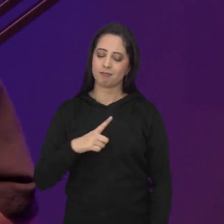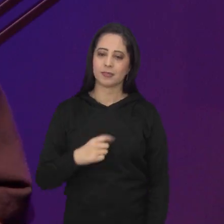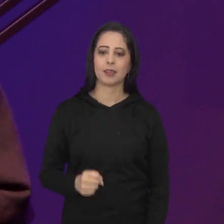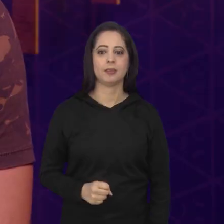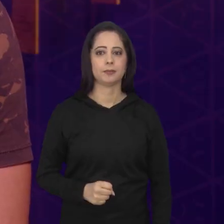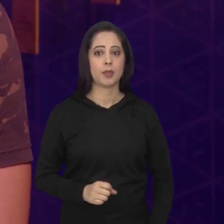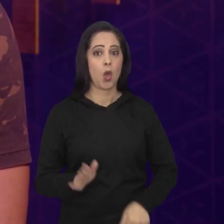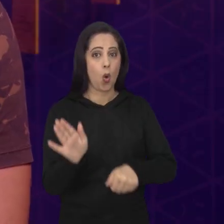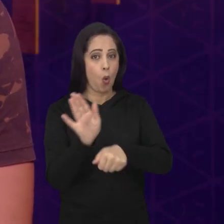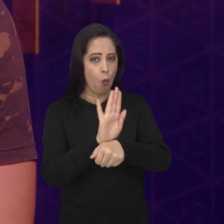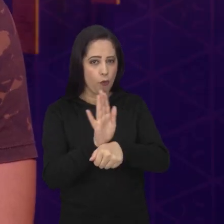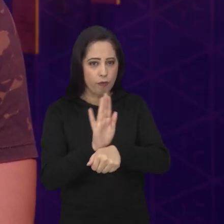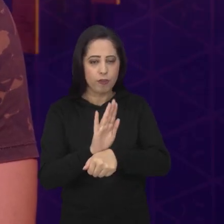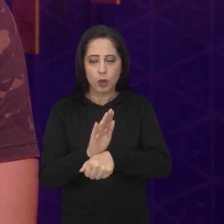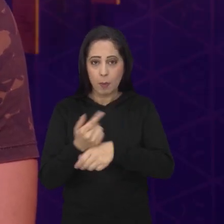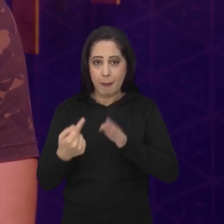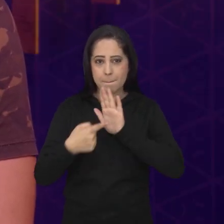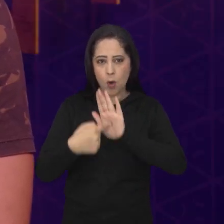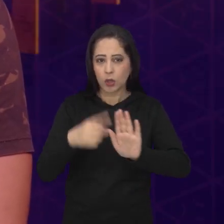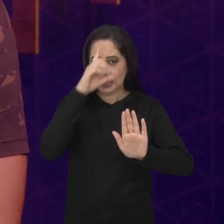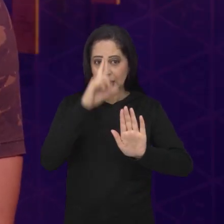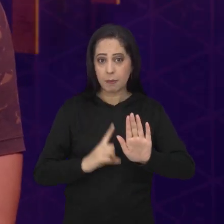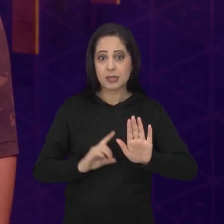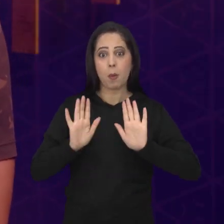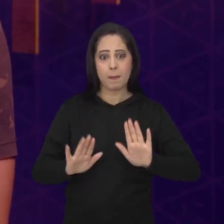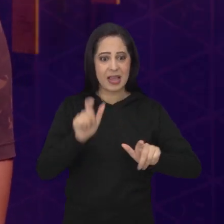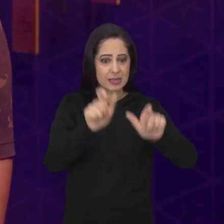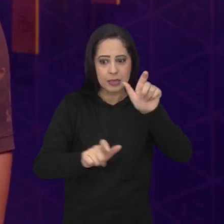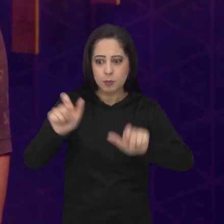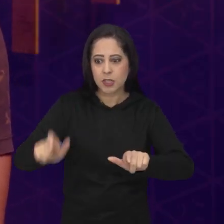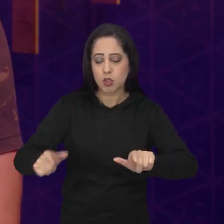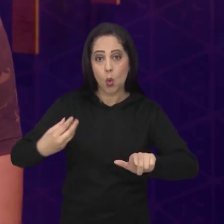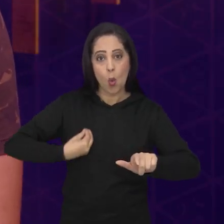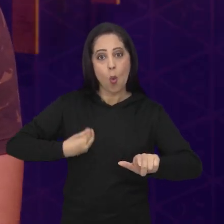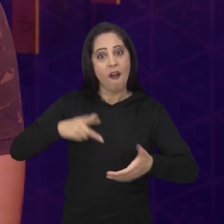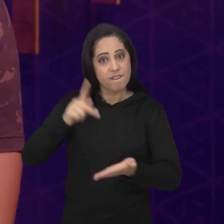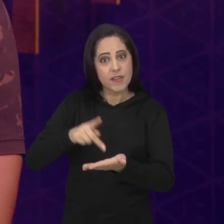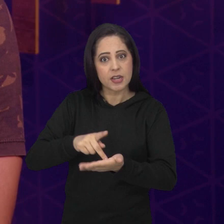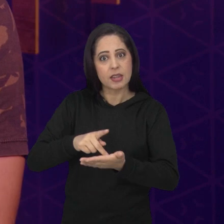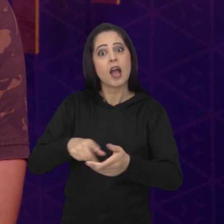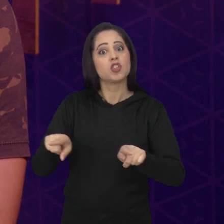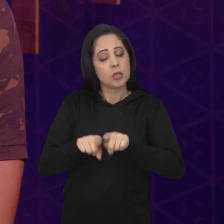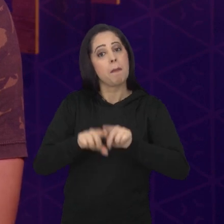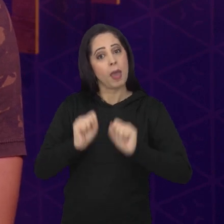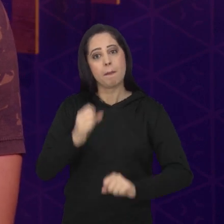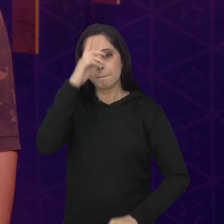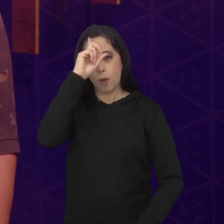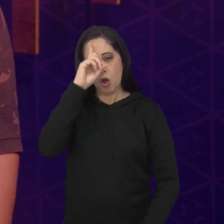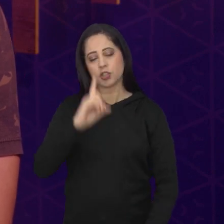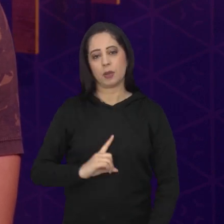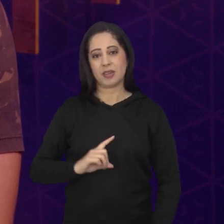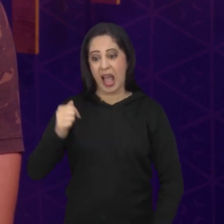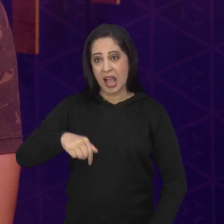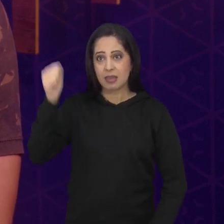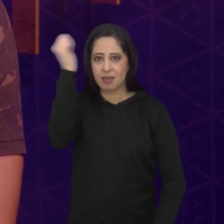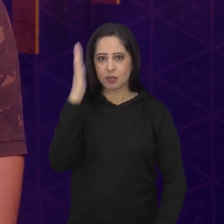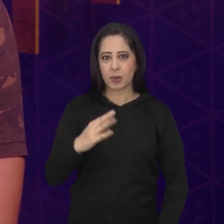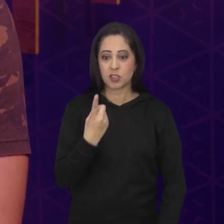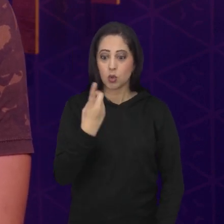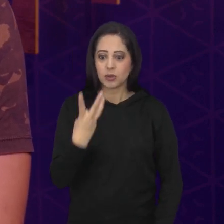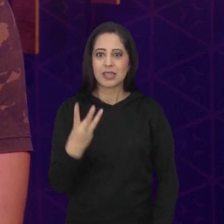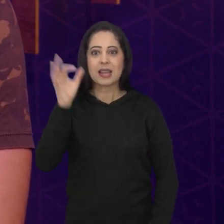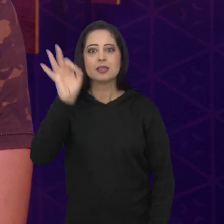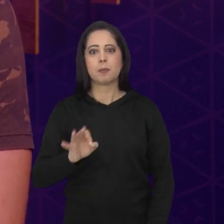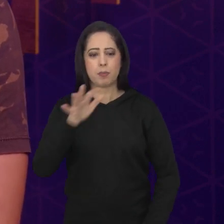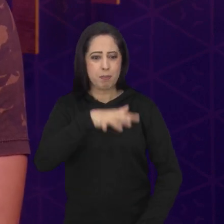depressão. E assim como na ficção, qualquer pessoa na vida real pode sofrer desse distúrbio. No Brasil,